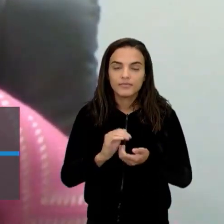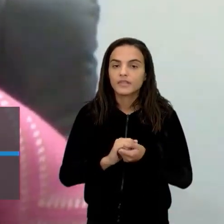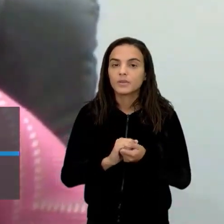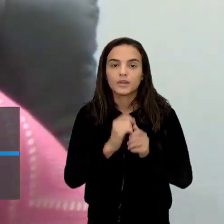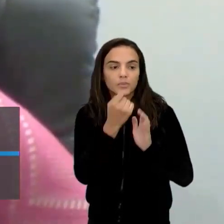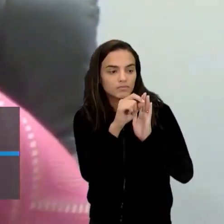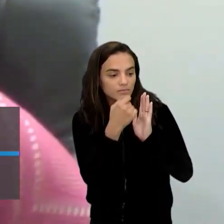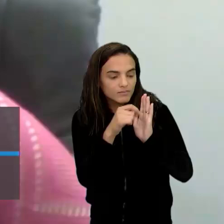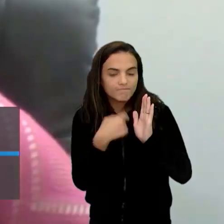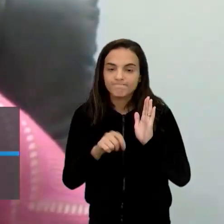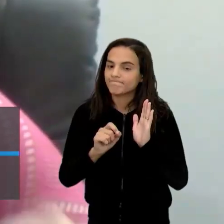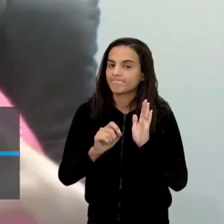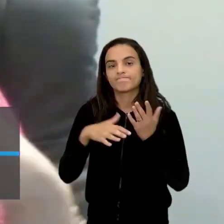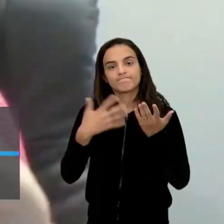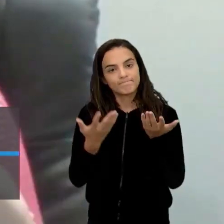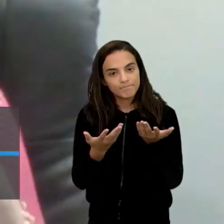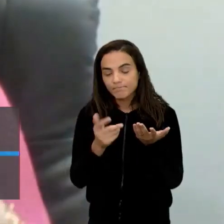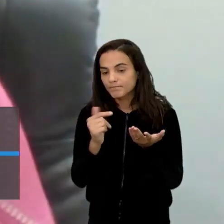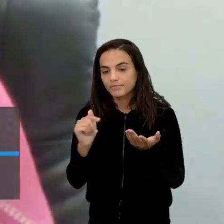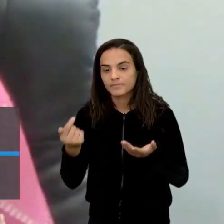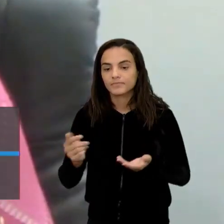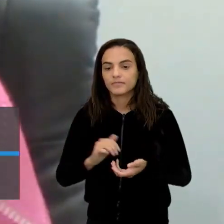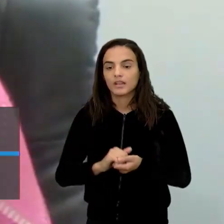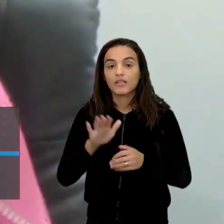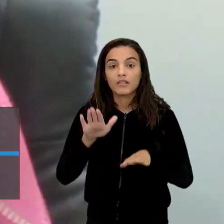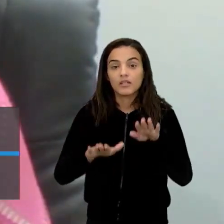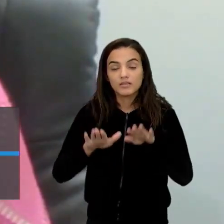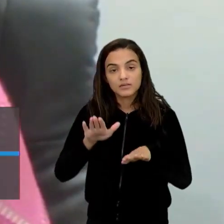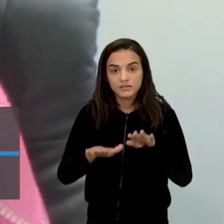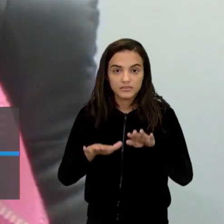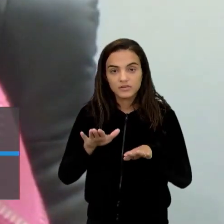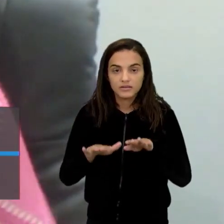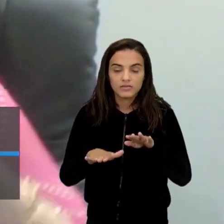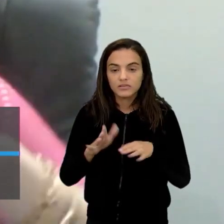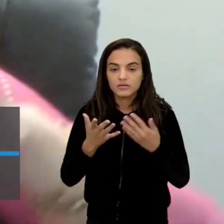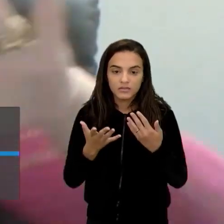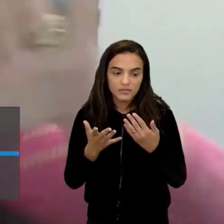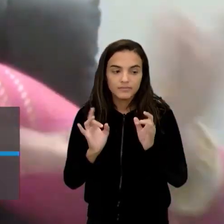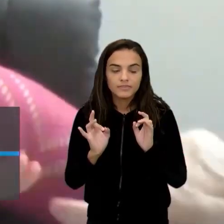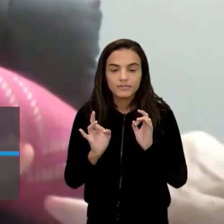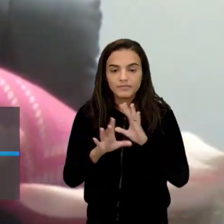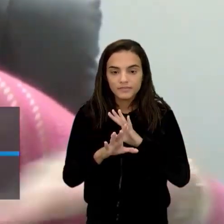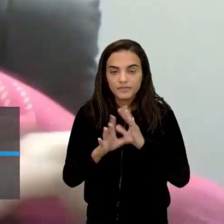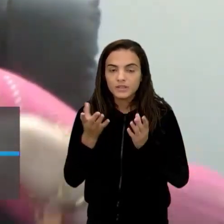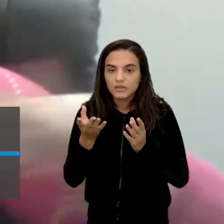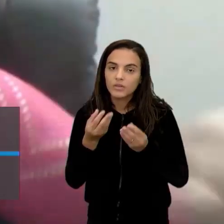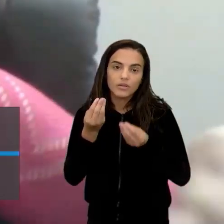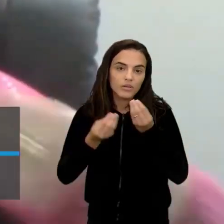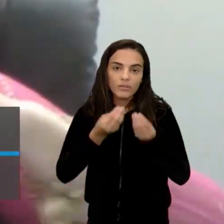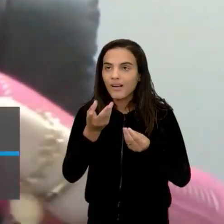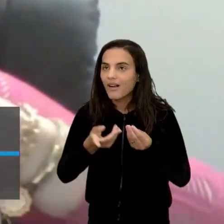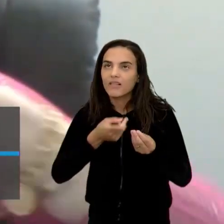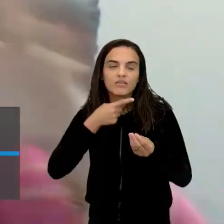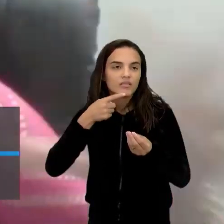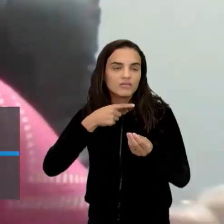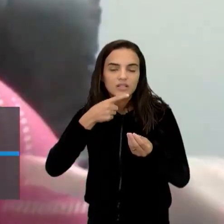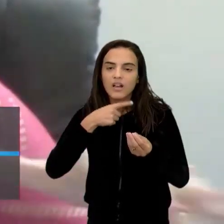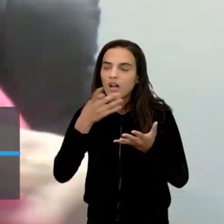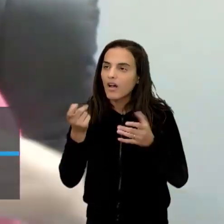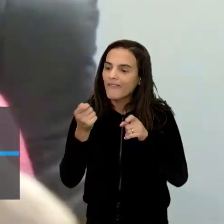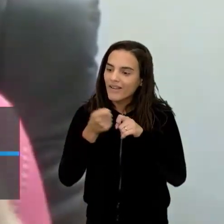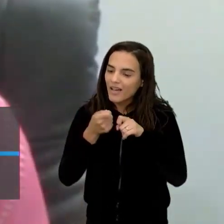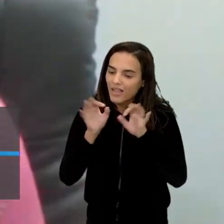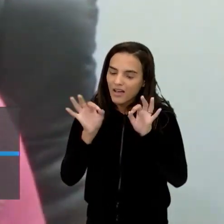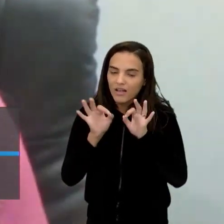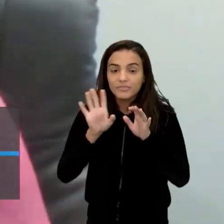lousa, ele não vai fazer isso. E aí, às vezes, ele acaba sendo taxado como não consegue, ele não faz